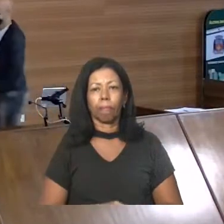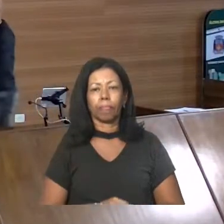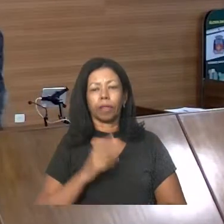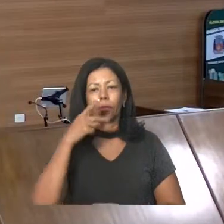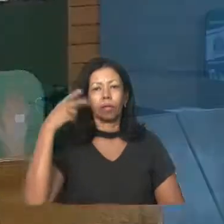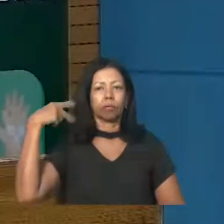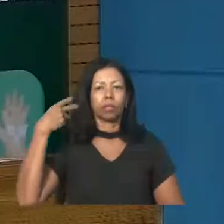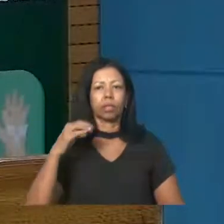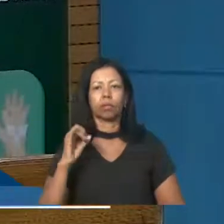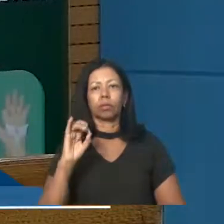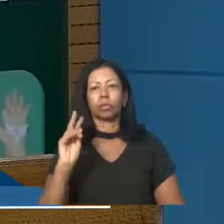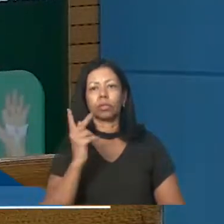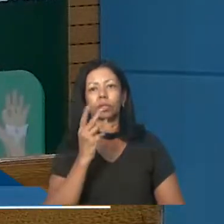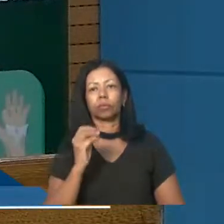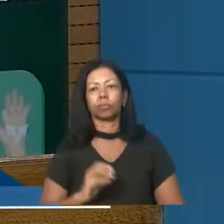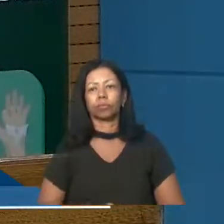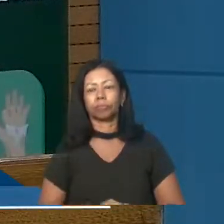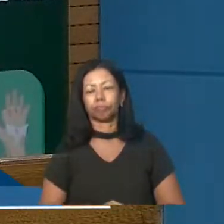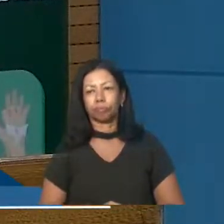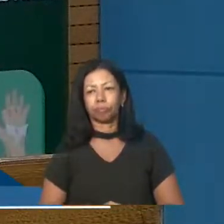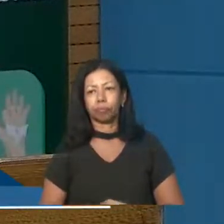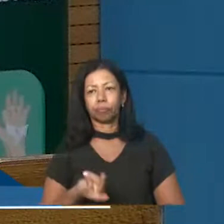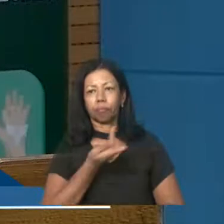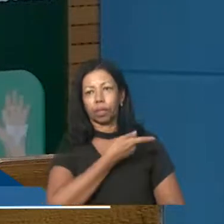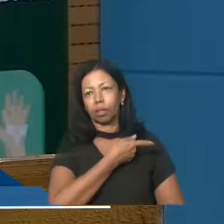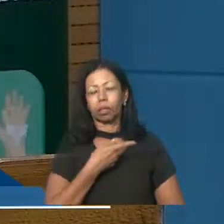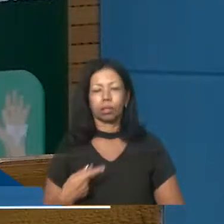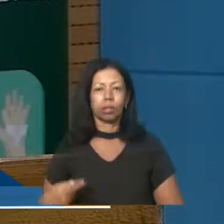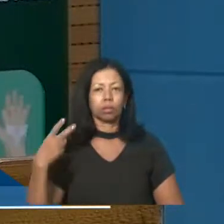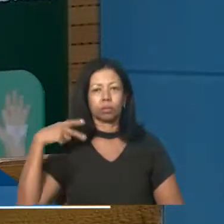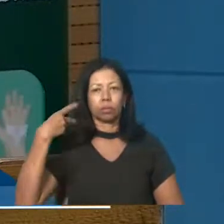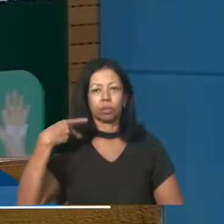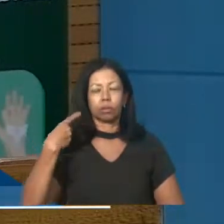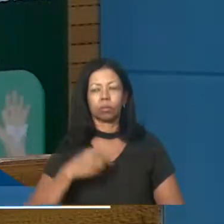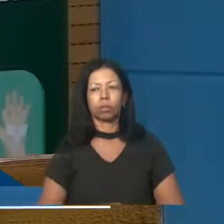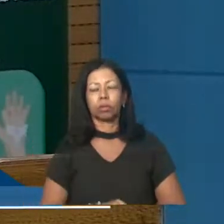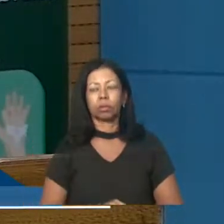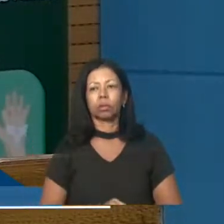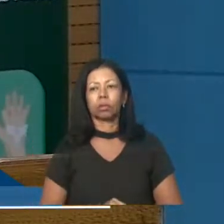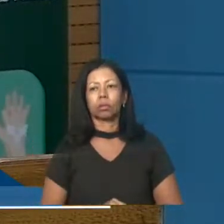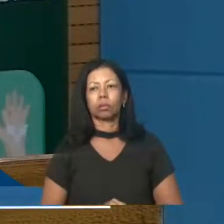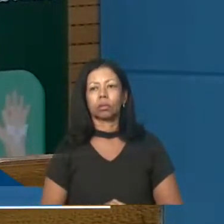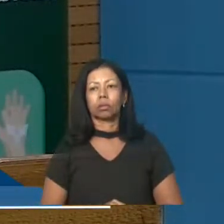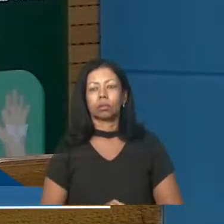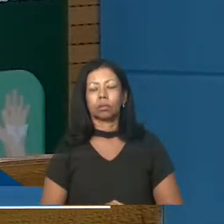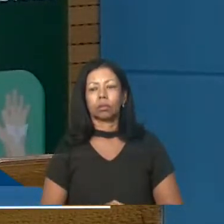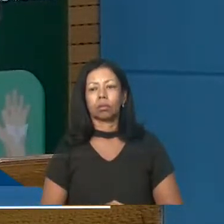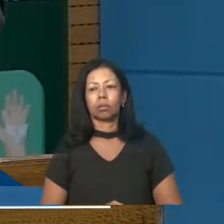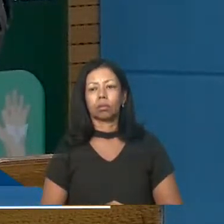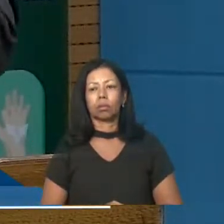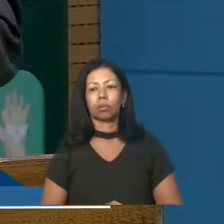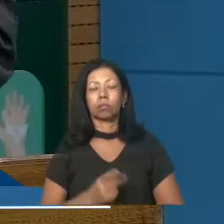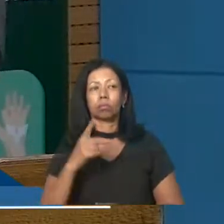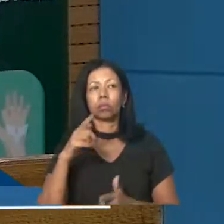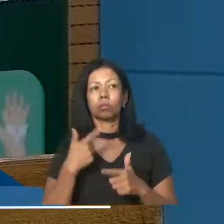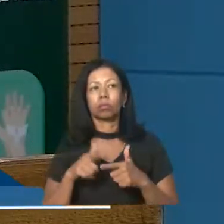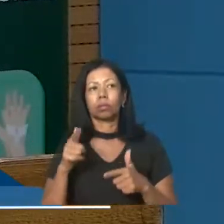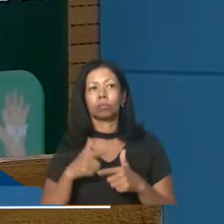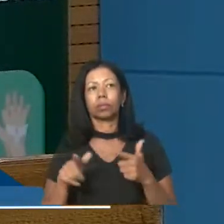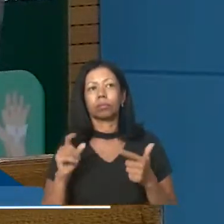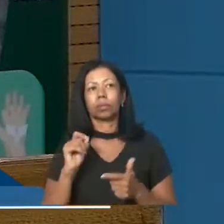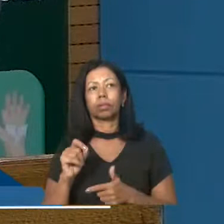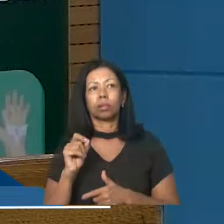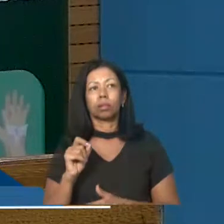palavra, doutinho. Senhor presidente, nobres pares, devido a uma crise que